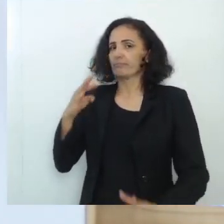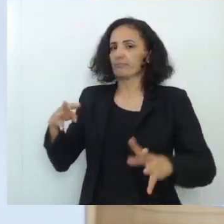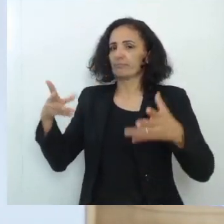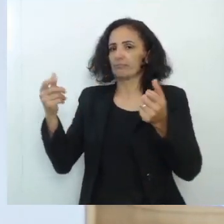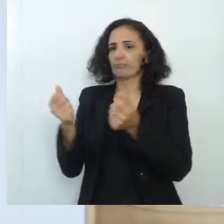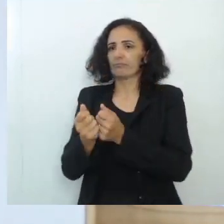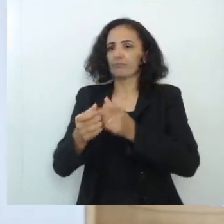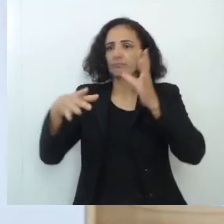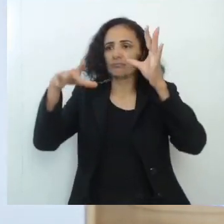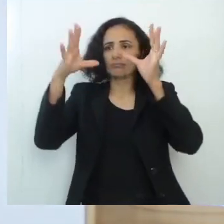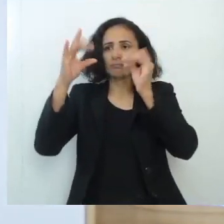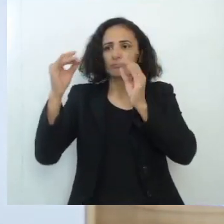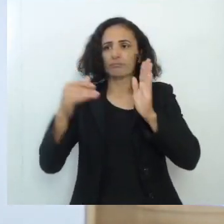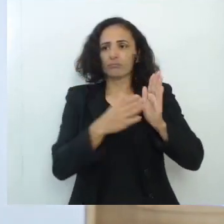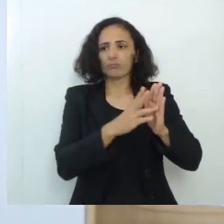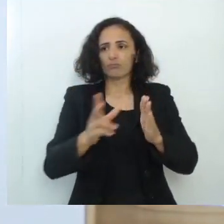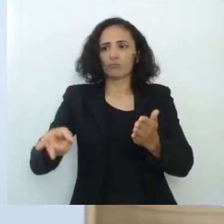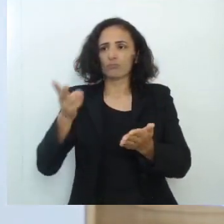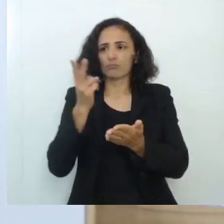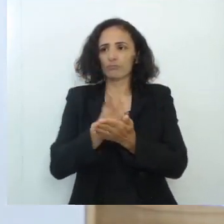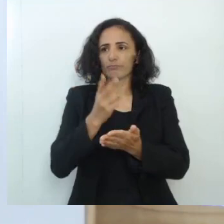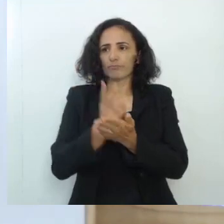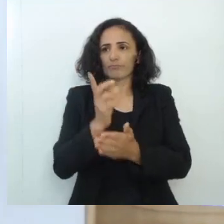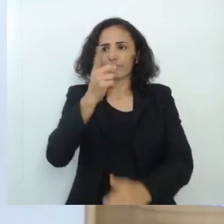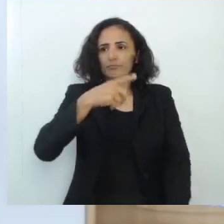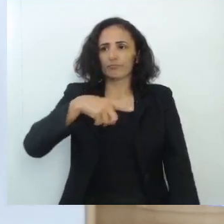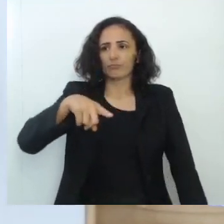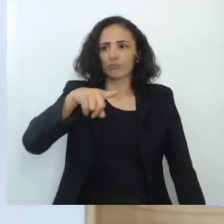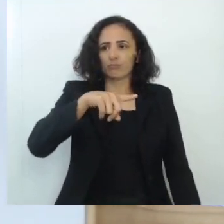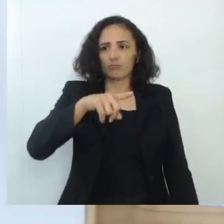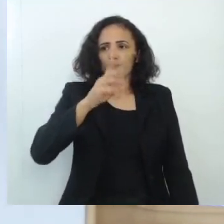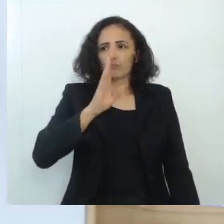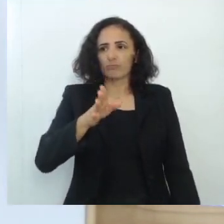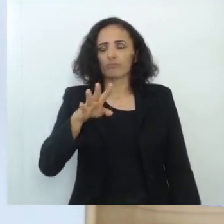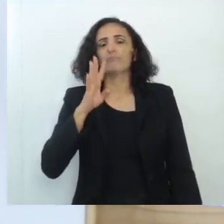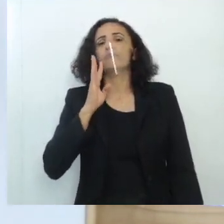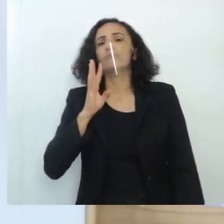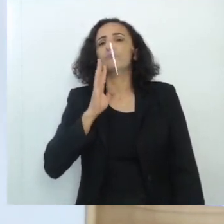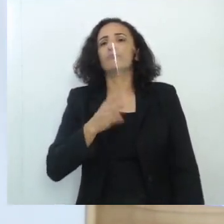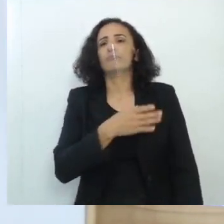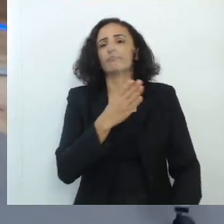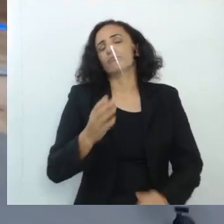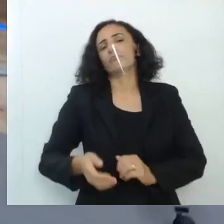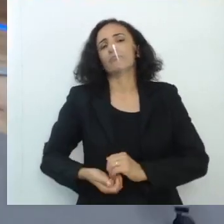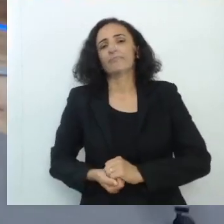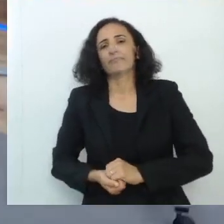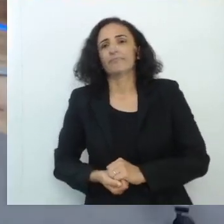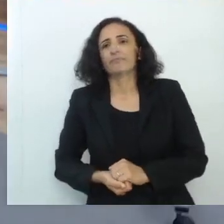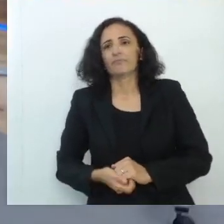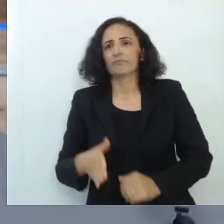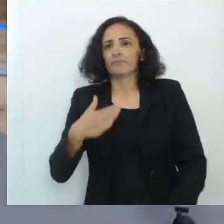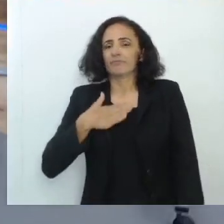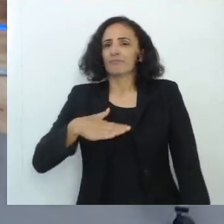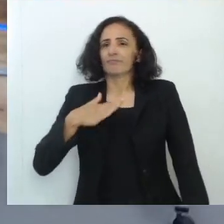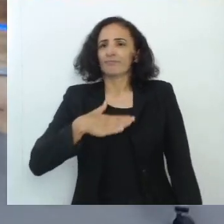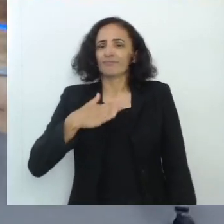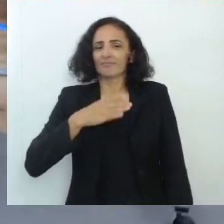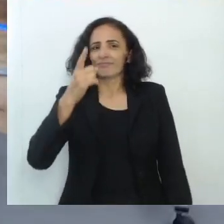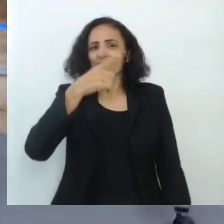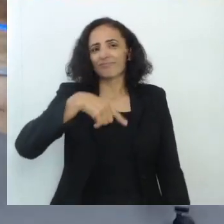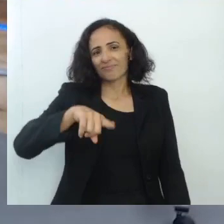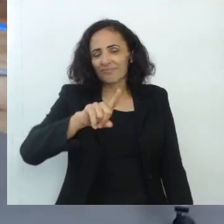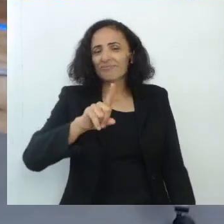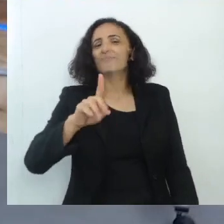pteridófita usando sempre o exemplo clássico, que são as samambaias, beleza? Bora pra cá. Tranquilo? Pronto. Com isso, agora